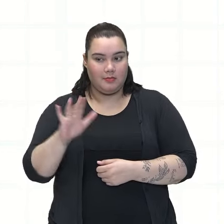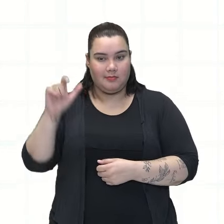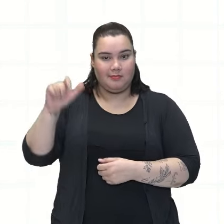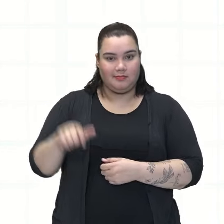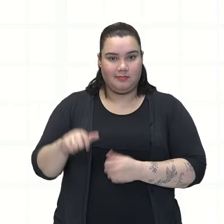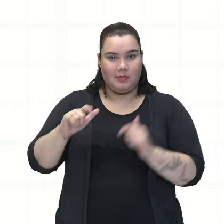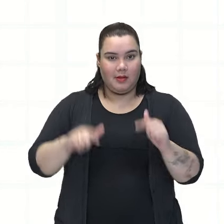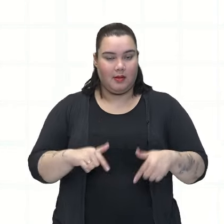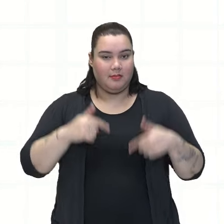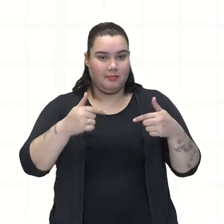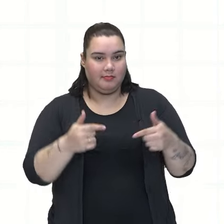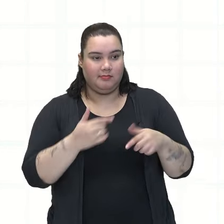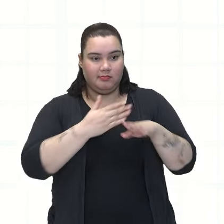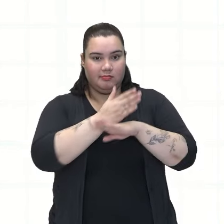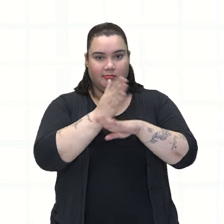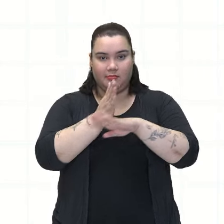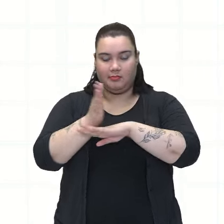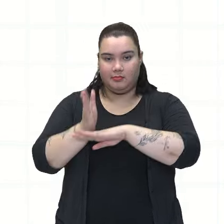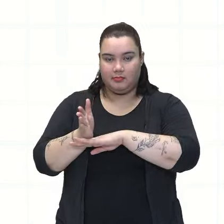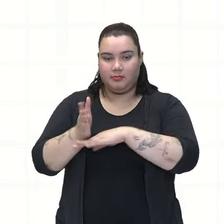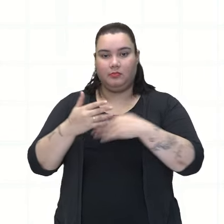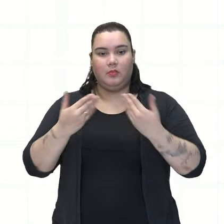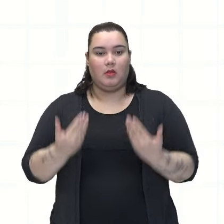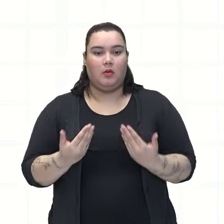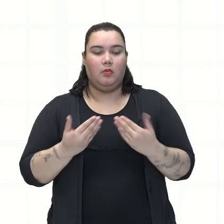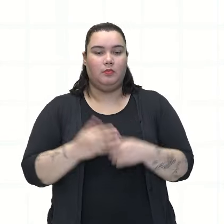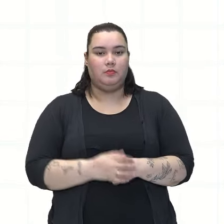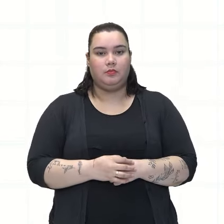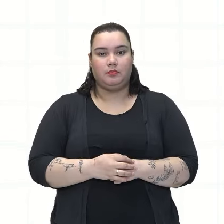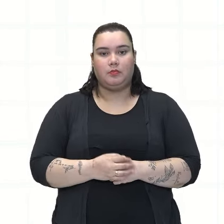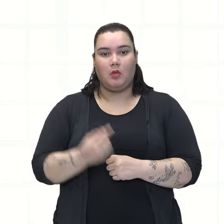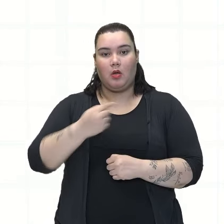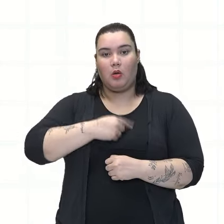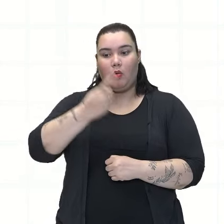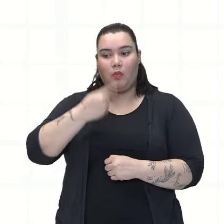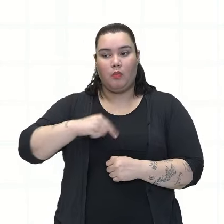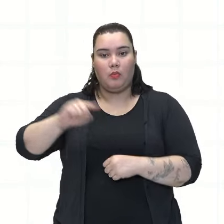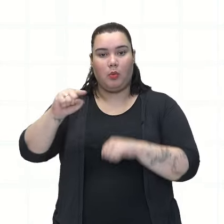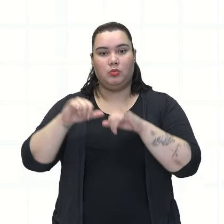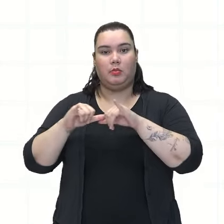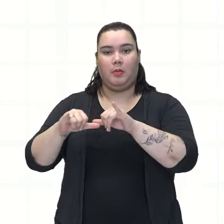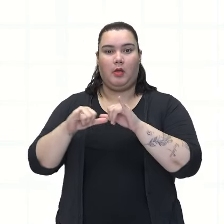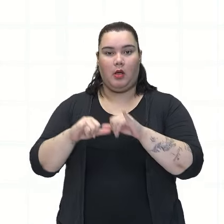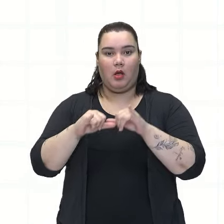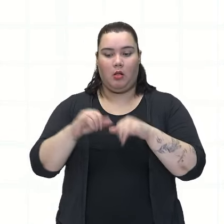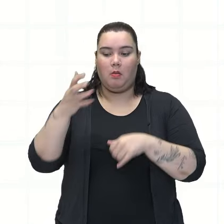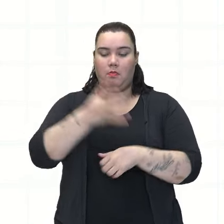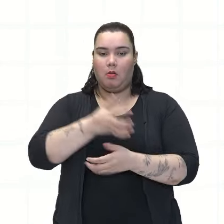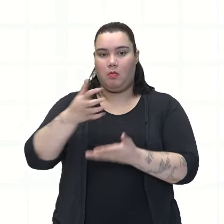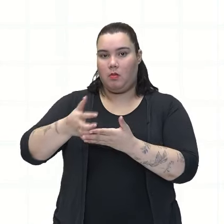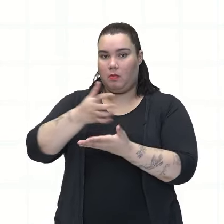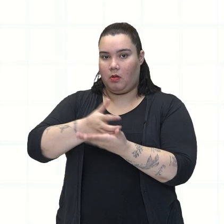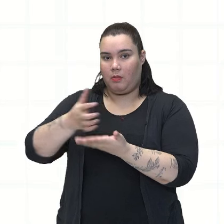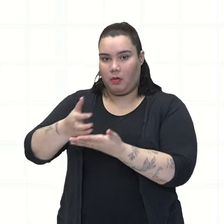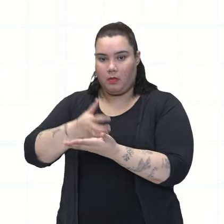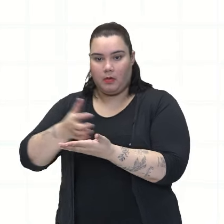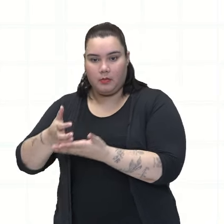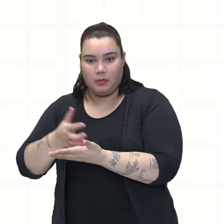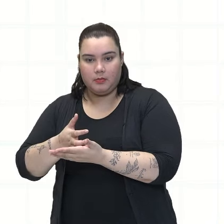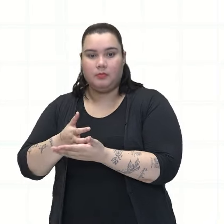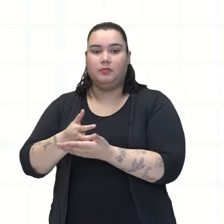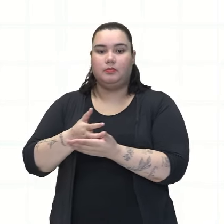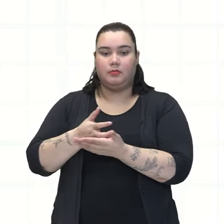the shopping. Então, eu vou fazer compras. Do the shopping and clean